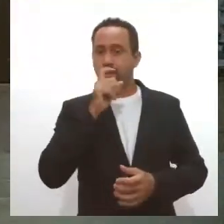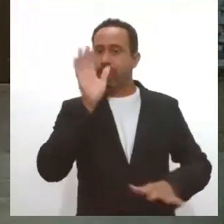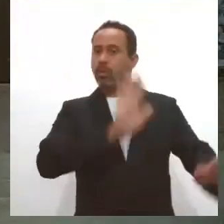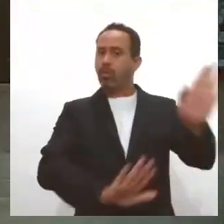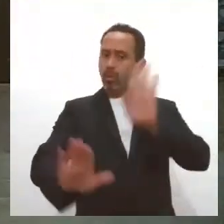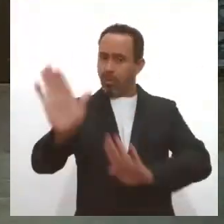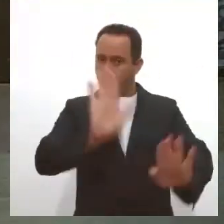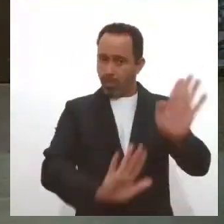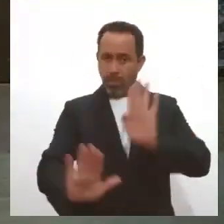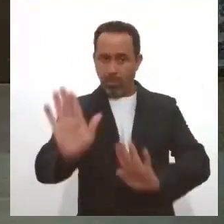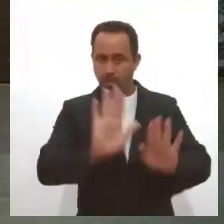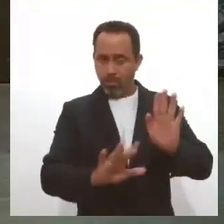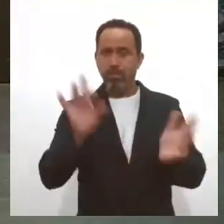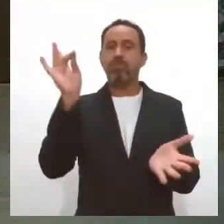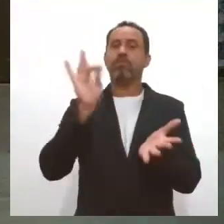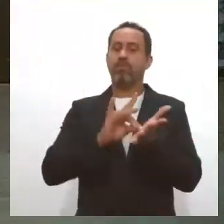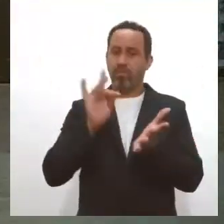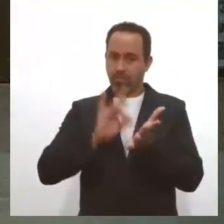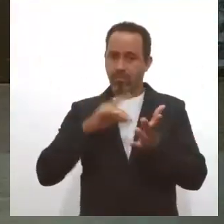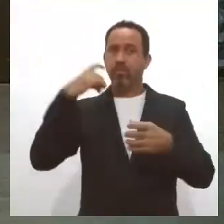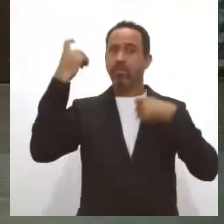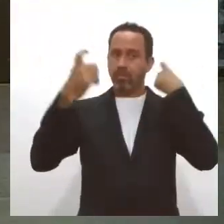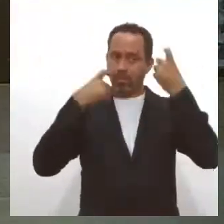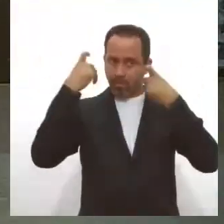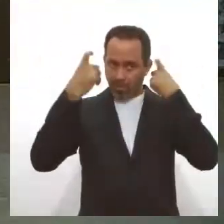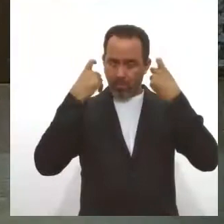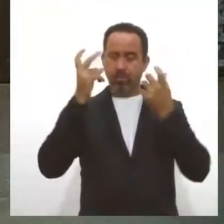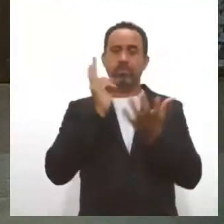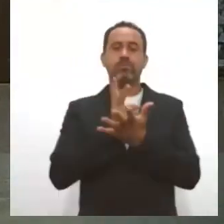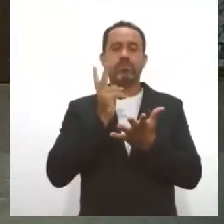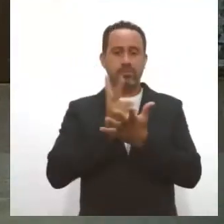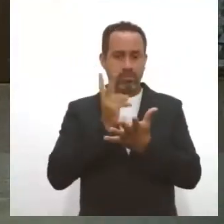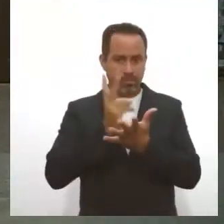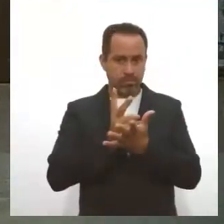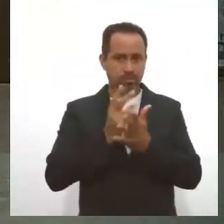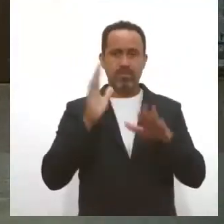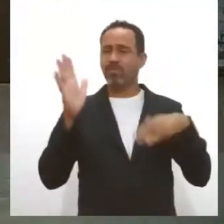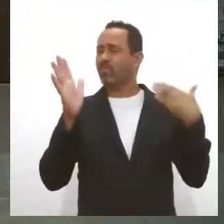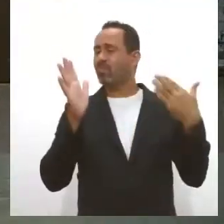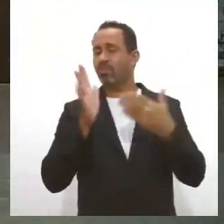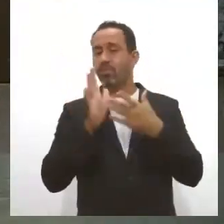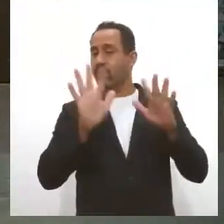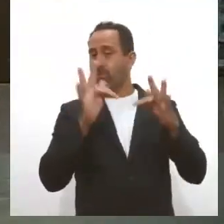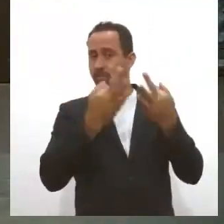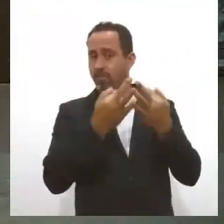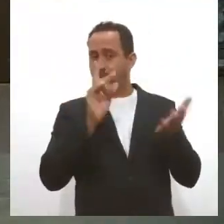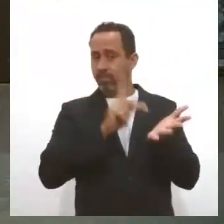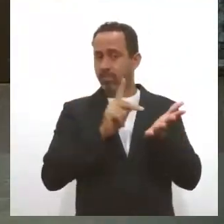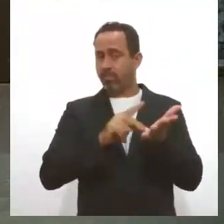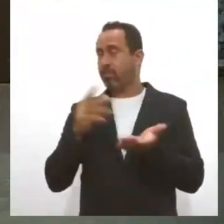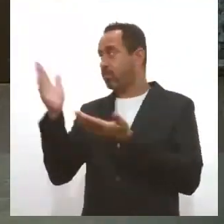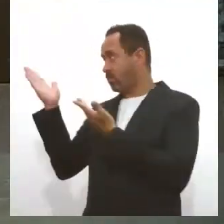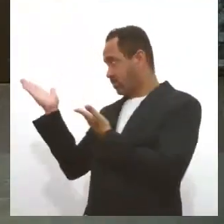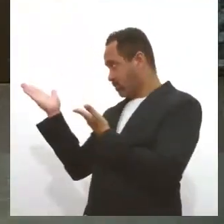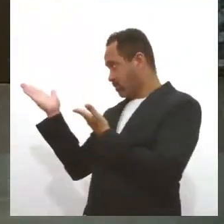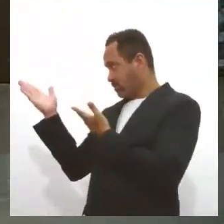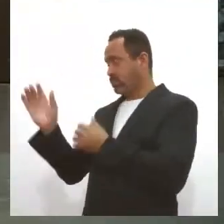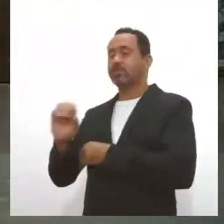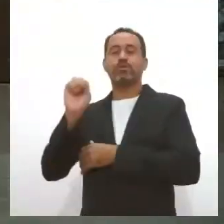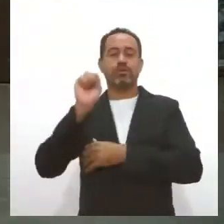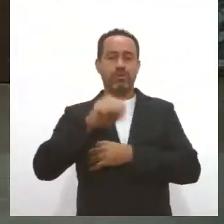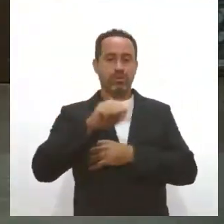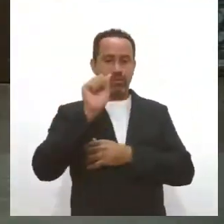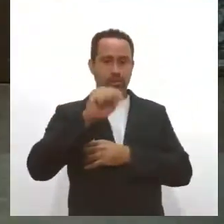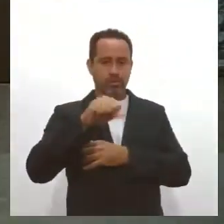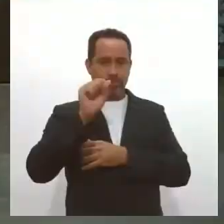devidos cuidados de verdade. Essa preocupação a gente tem que ter sempre e com todos os nossos familiares, né, doutora Elza? É, exatamente,